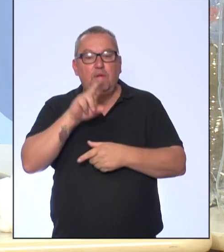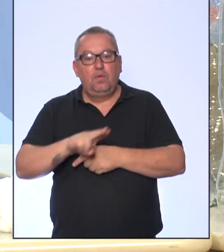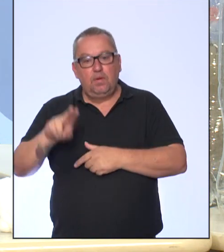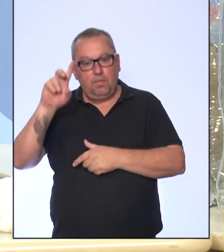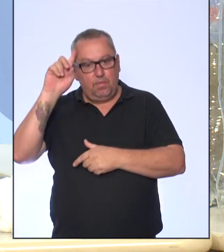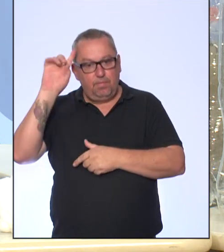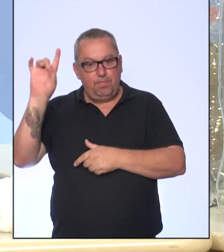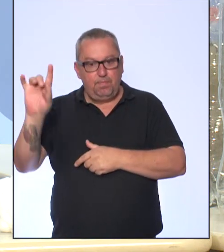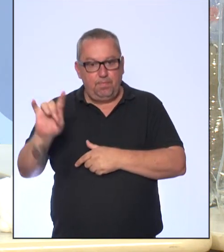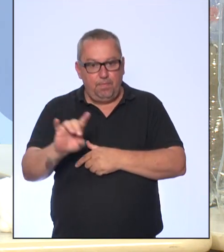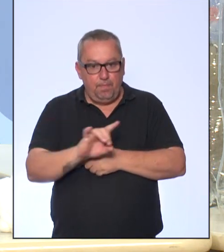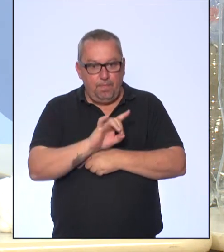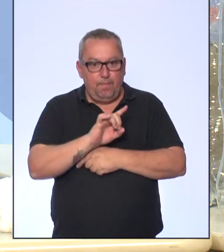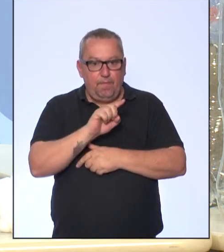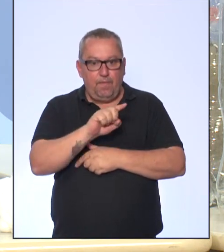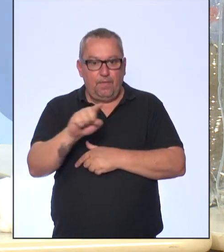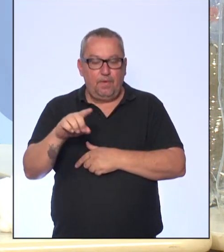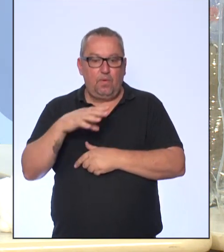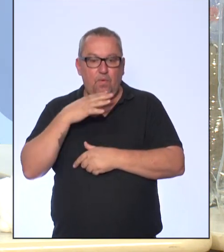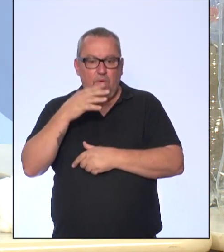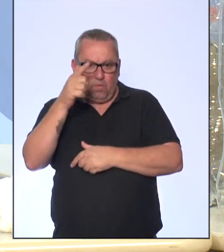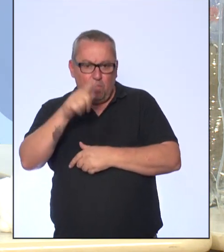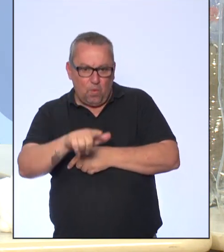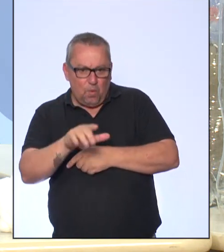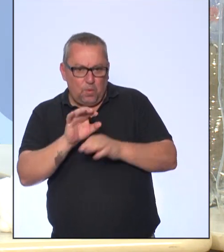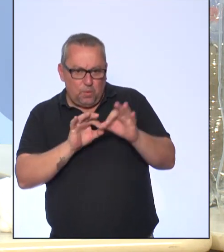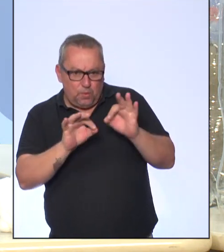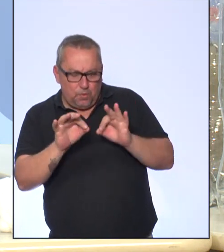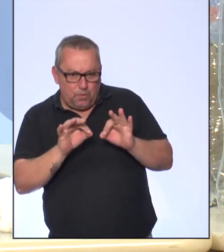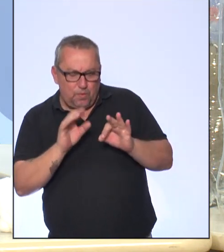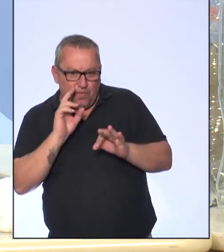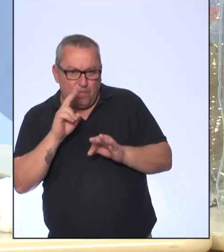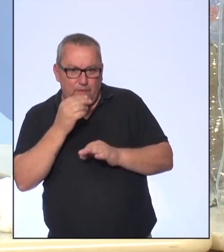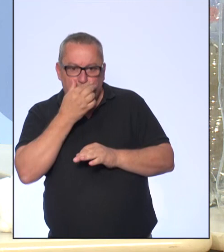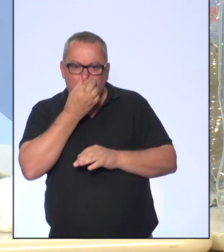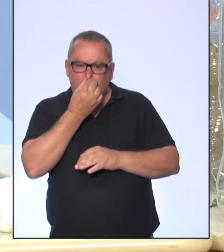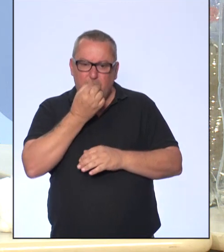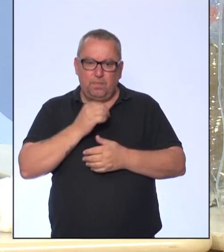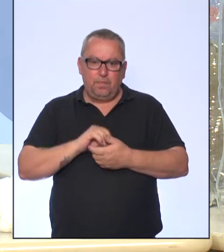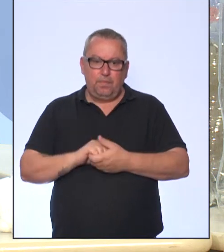cotidiano. Então, você conhece um outro processo? Vou lá com o slide.